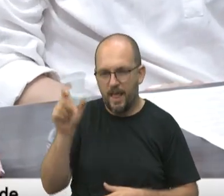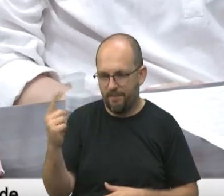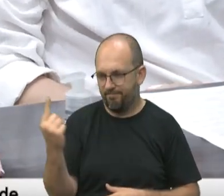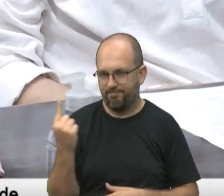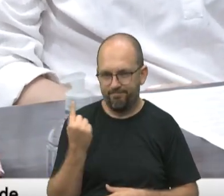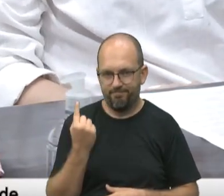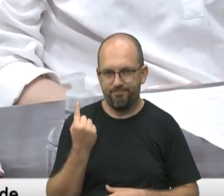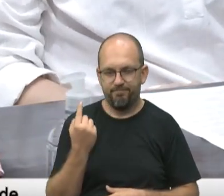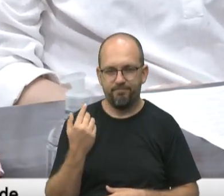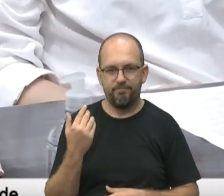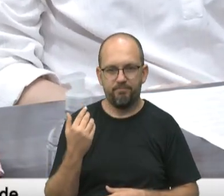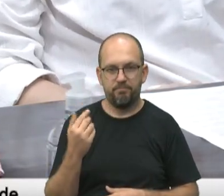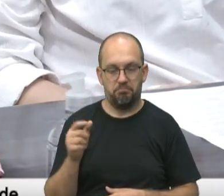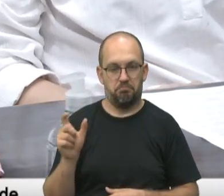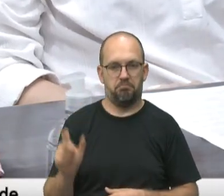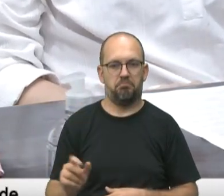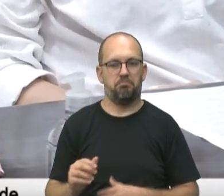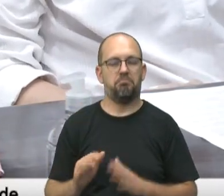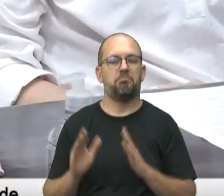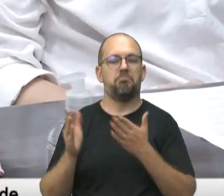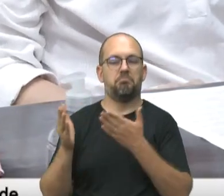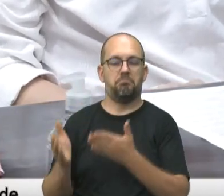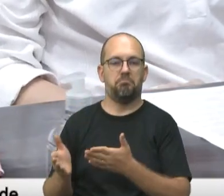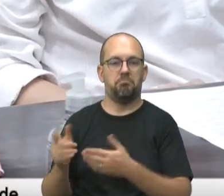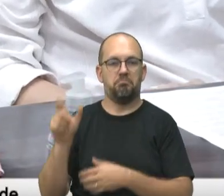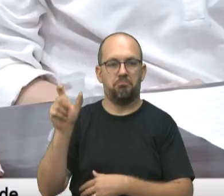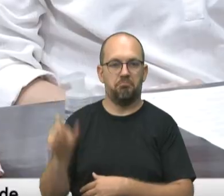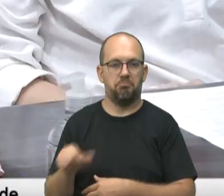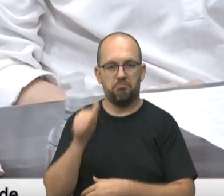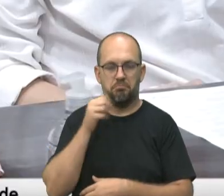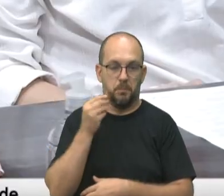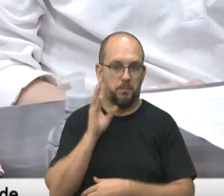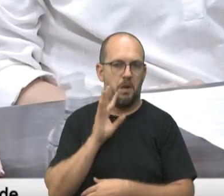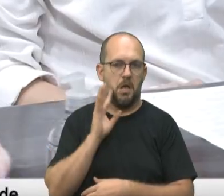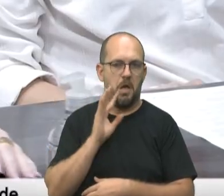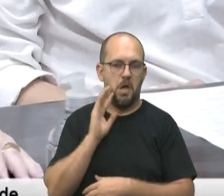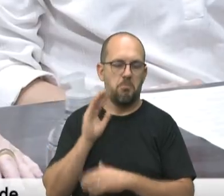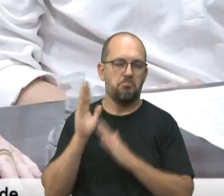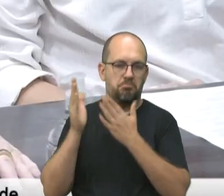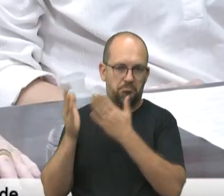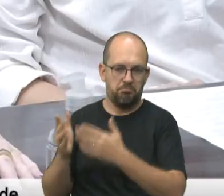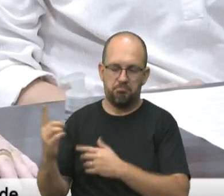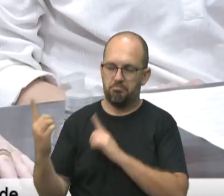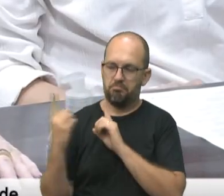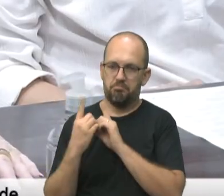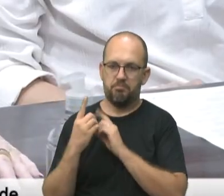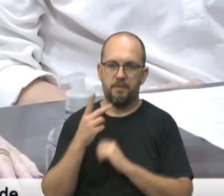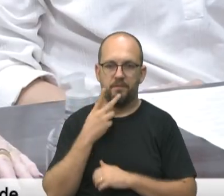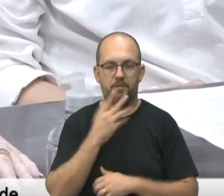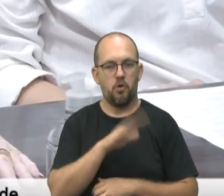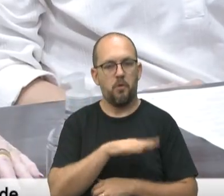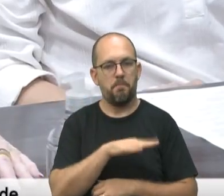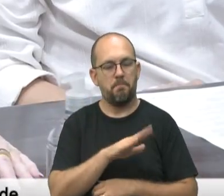mim, muito distinta, uma senhora muito legal, e disse assim,